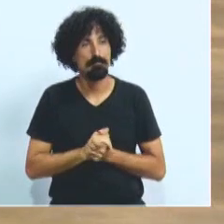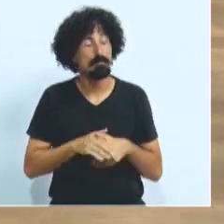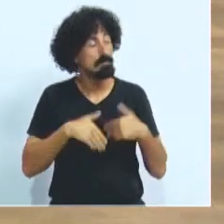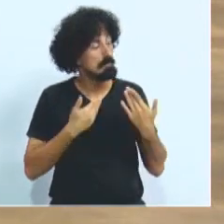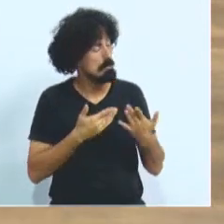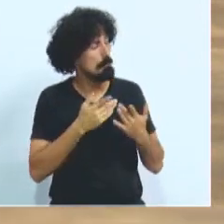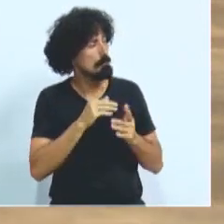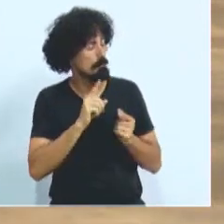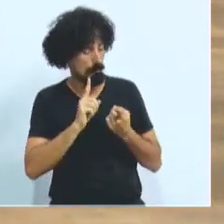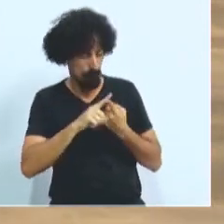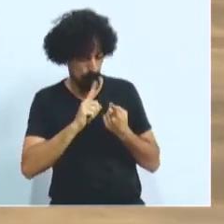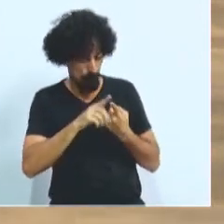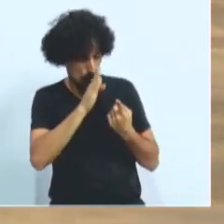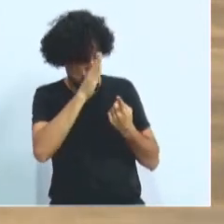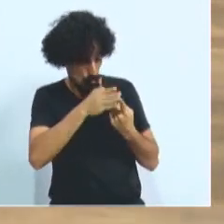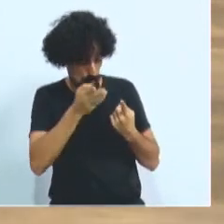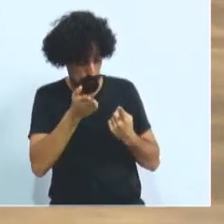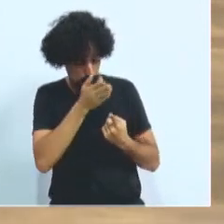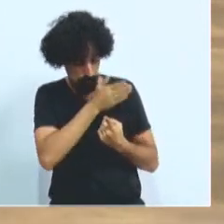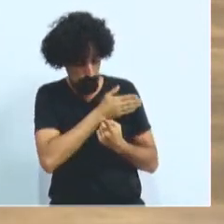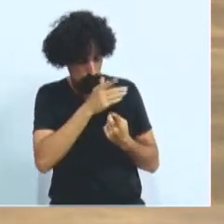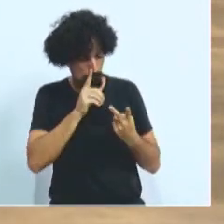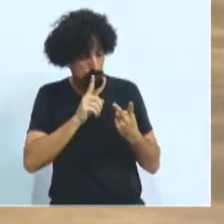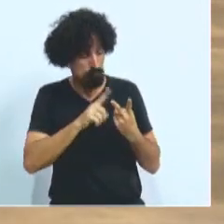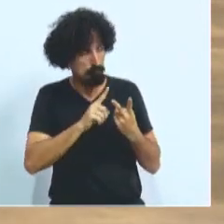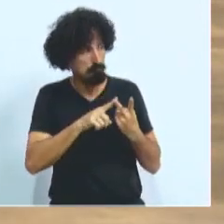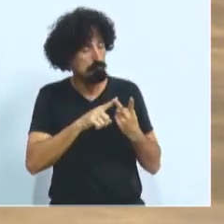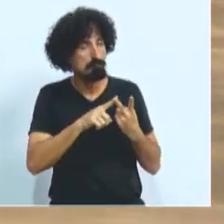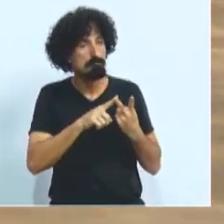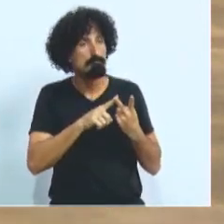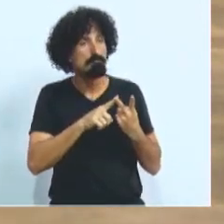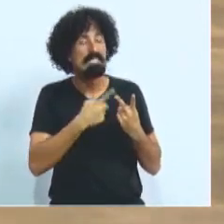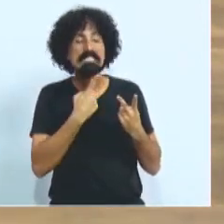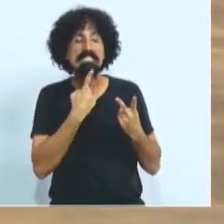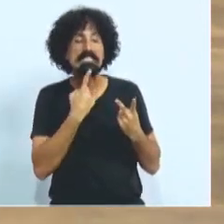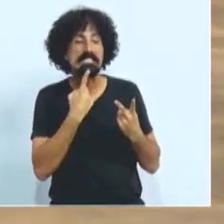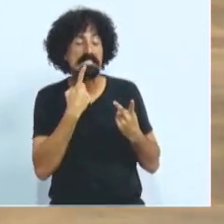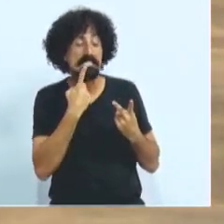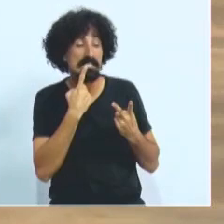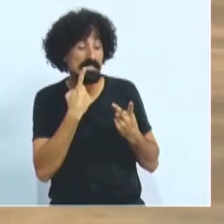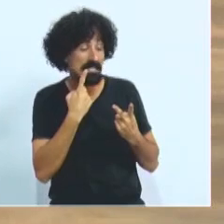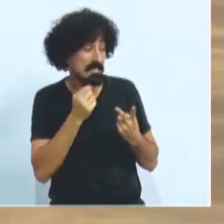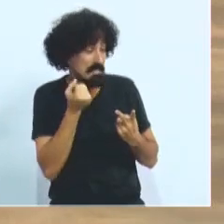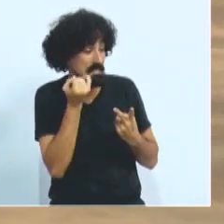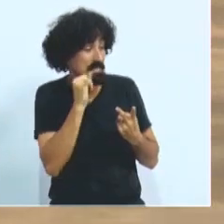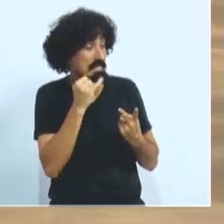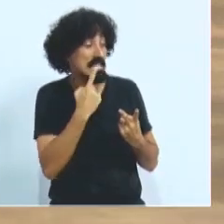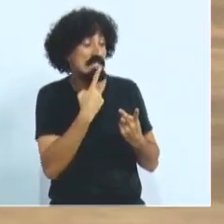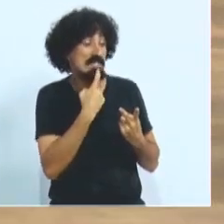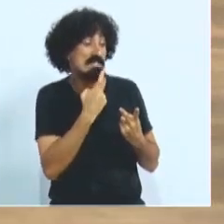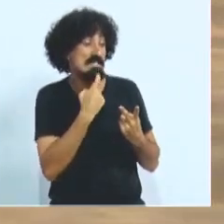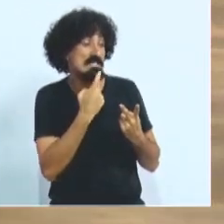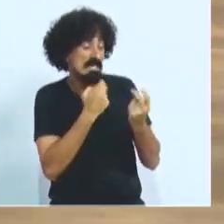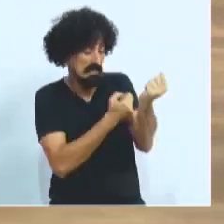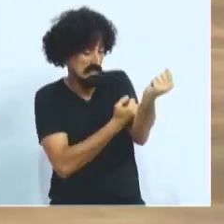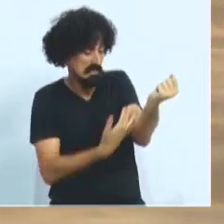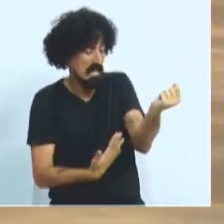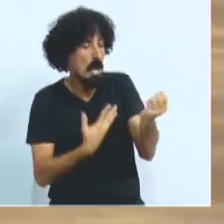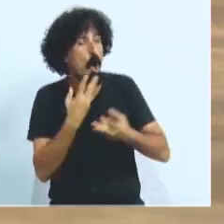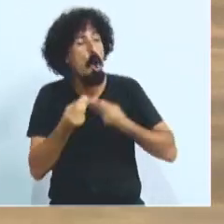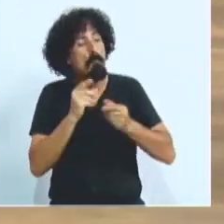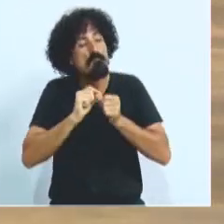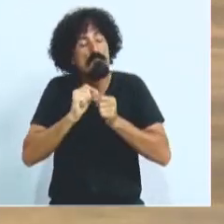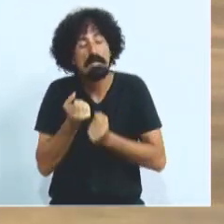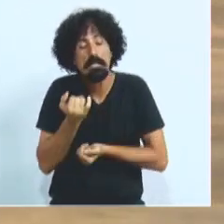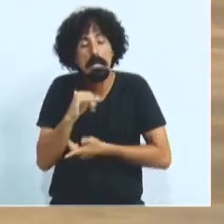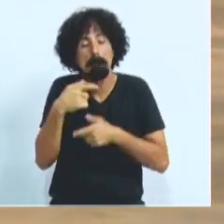né, a gente tem aí sangramentos. Estancar sangramentos. Como eu vou constatar a necessidade